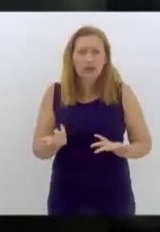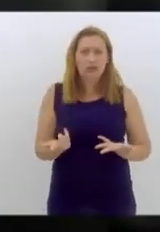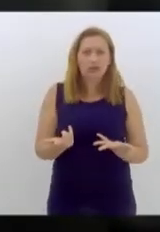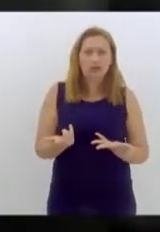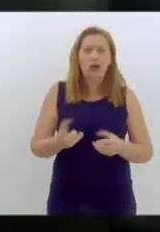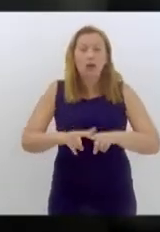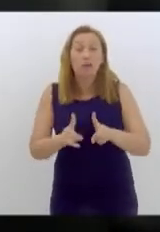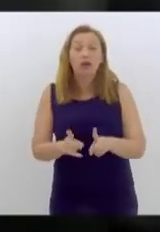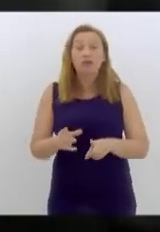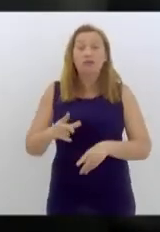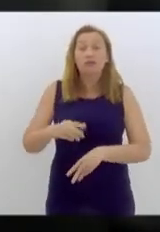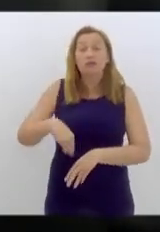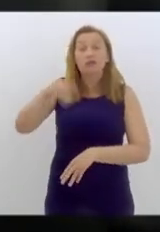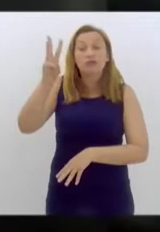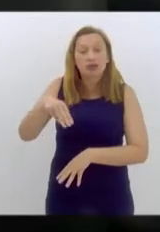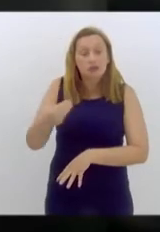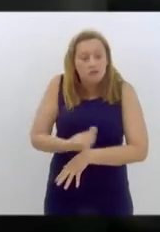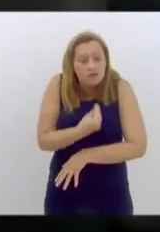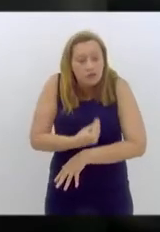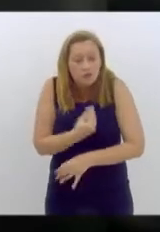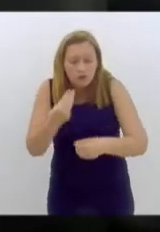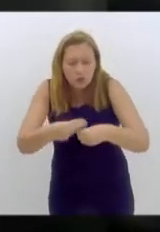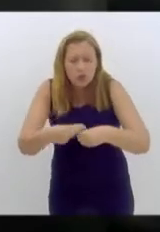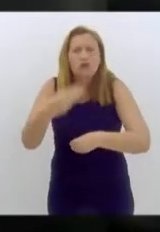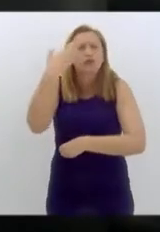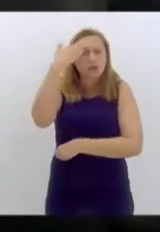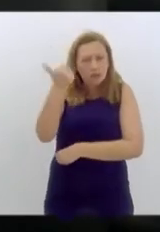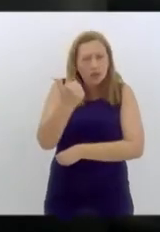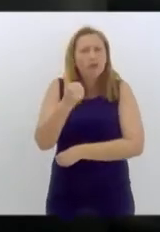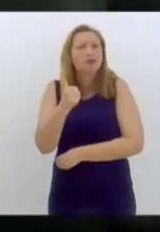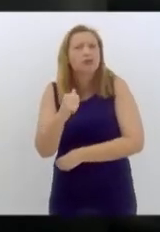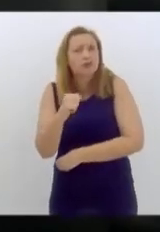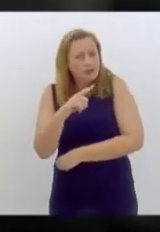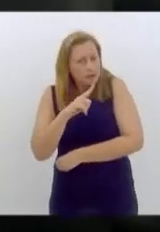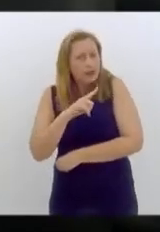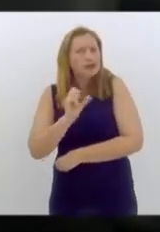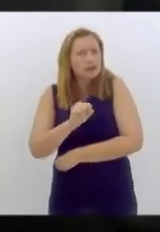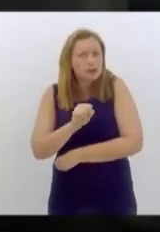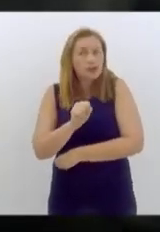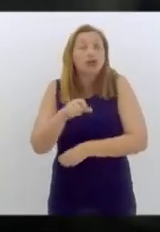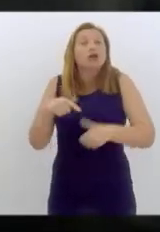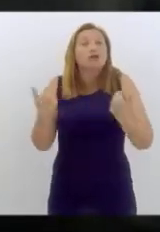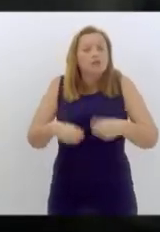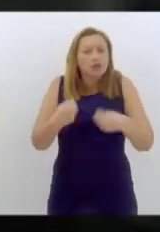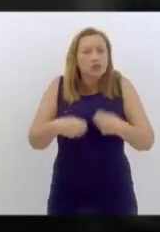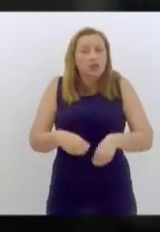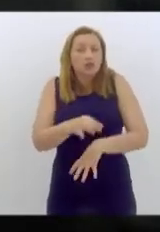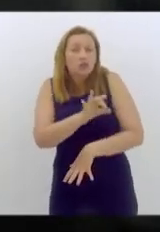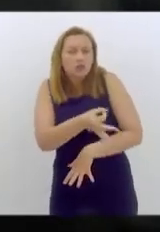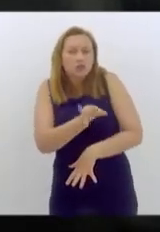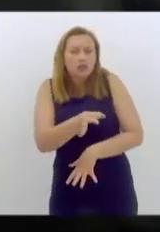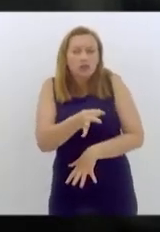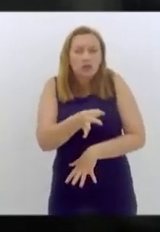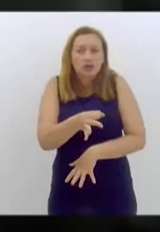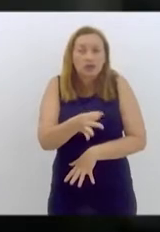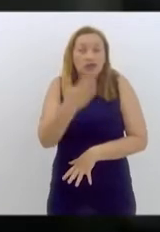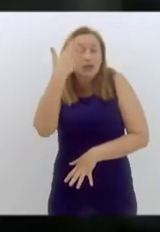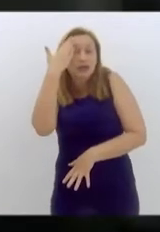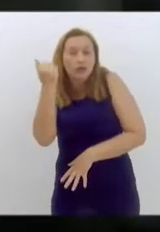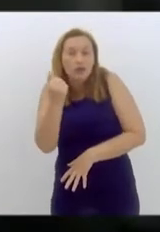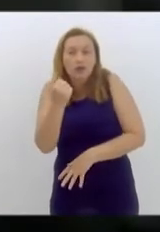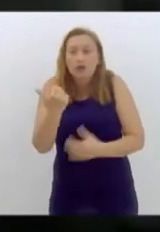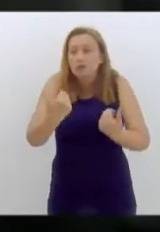está ali no município, ele sabe, ela existe, e nós precisamos, portanto, ouvir os